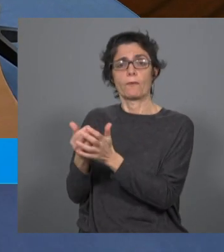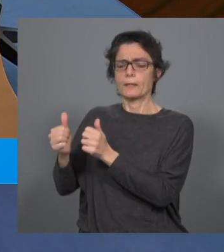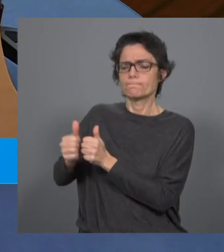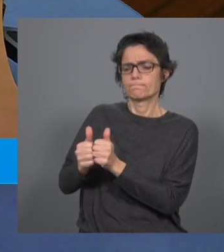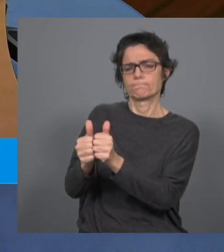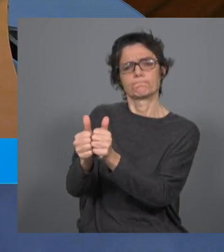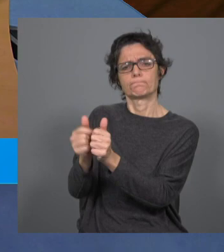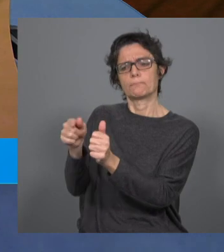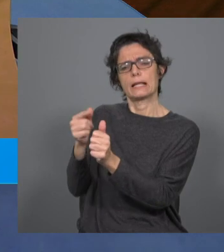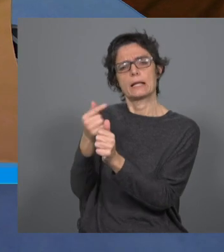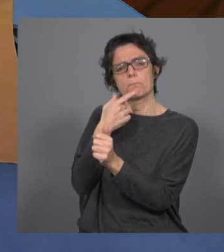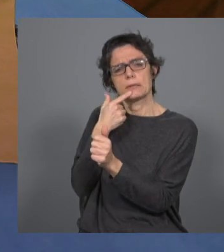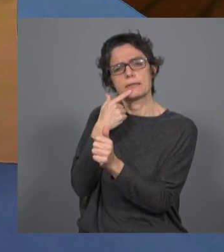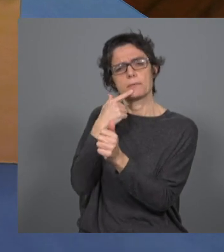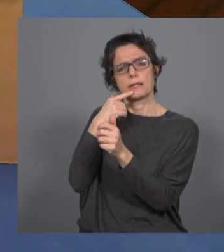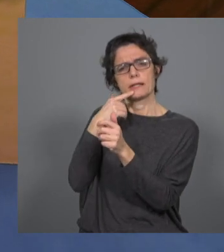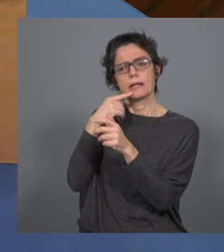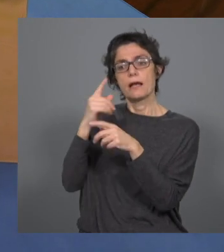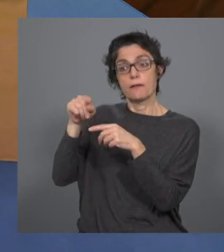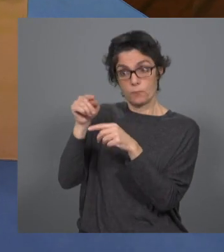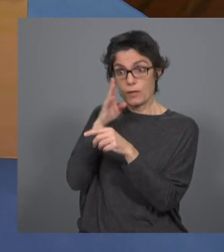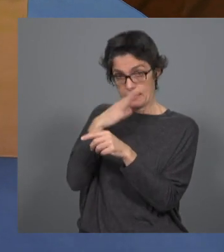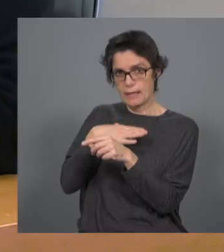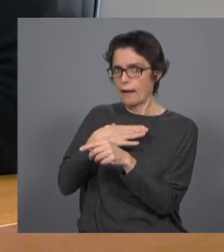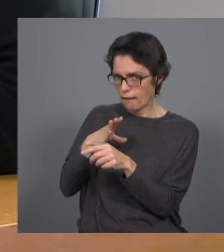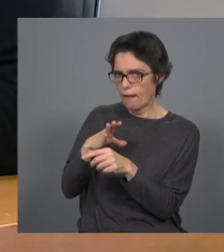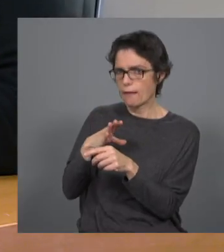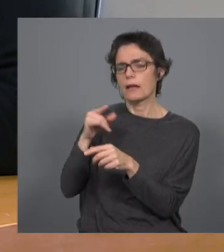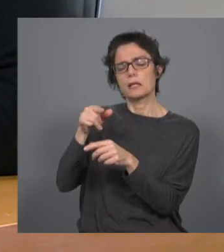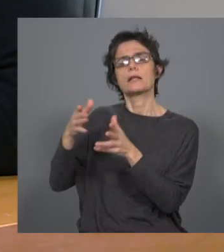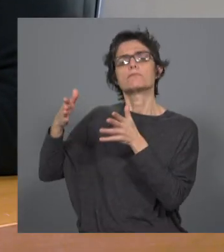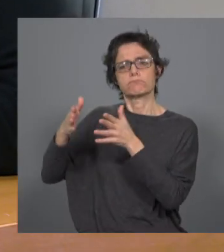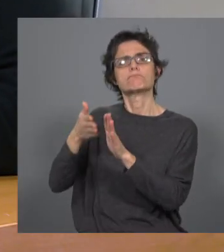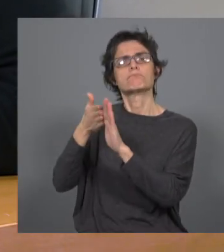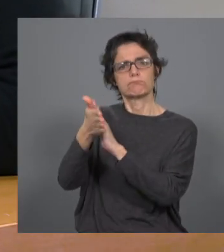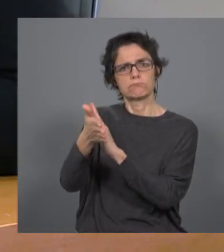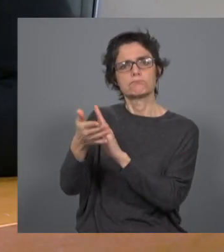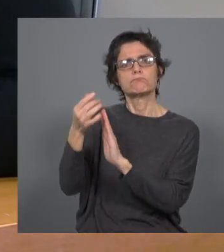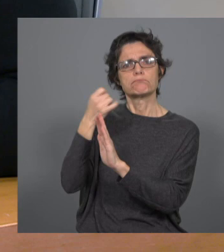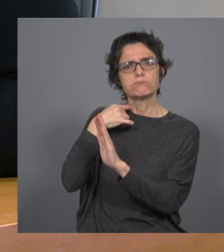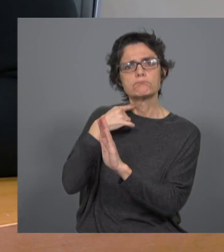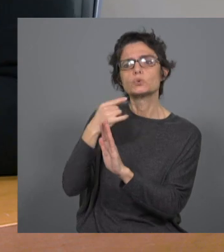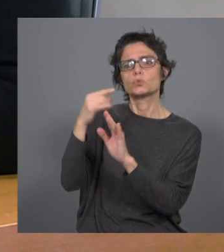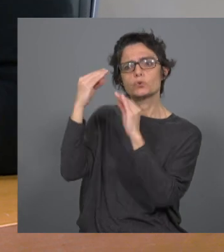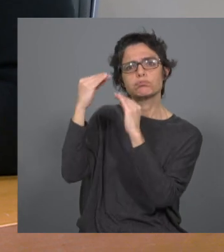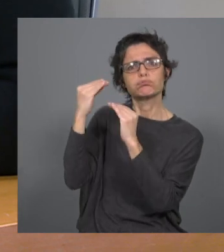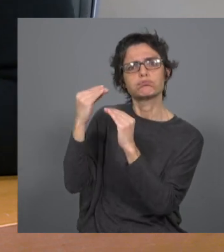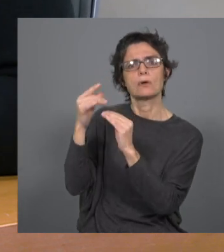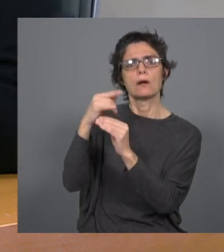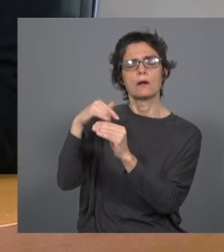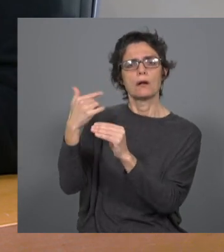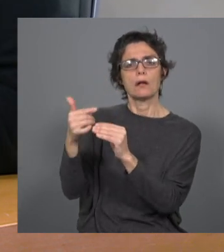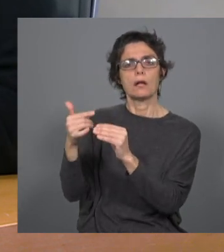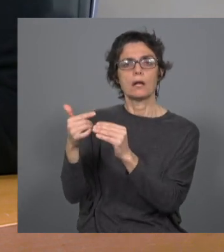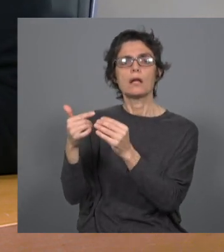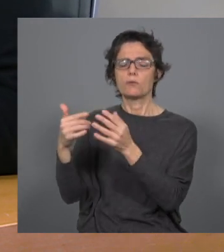melhor, e depois entram num processo de formação. Se realmente for por aí o caminho delas e se for a vocação de cada uma, entram